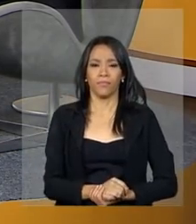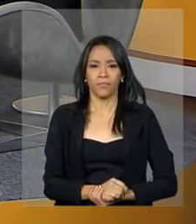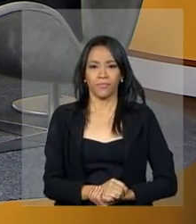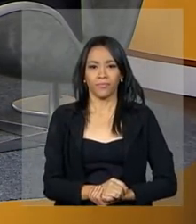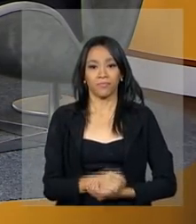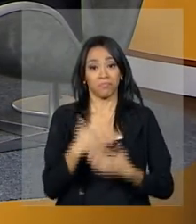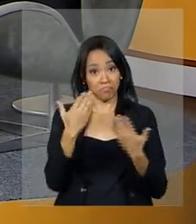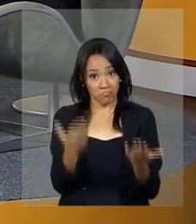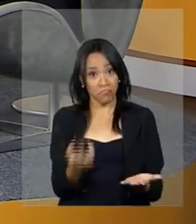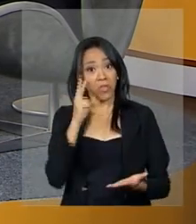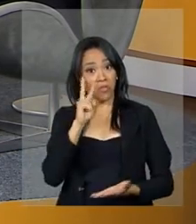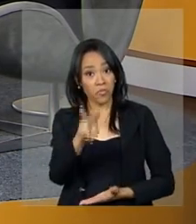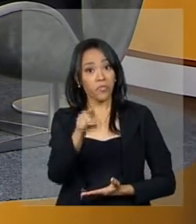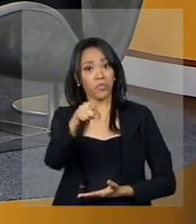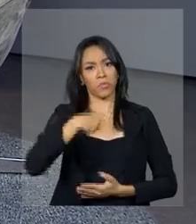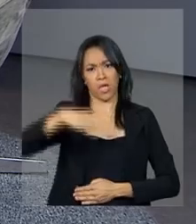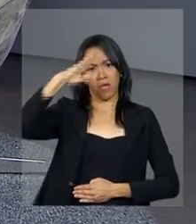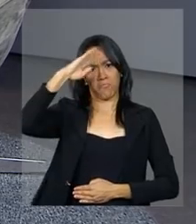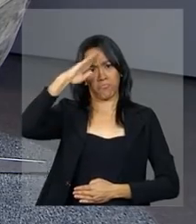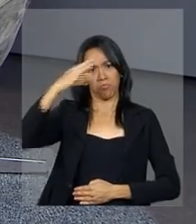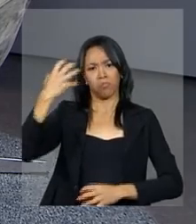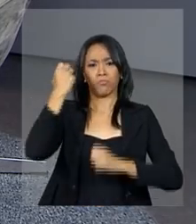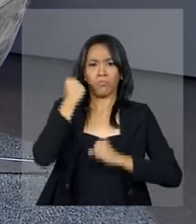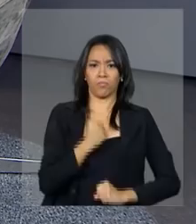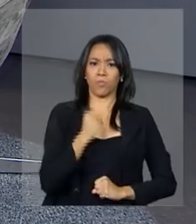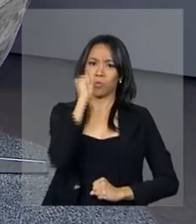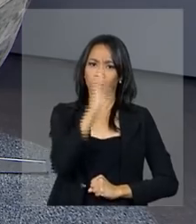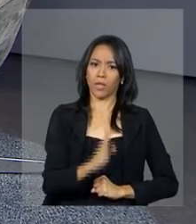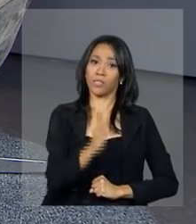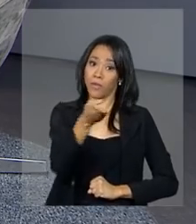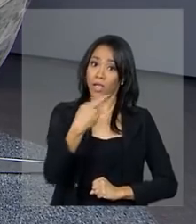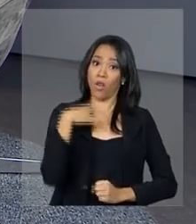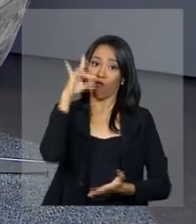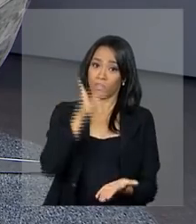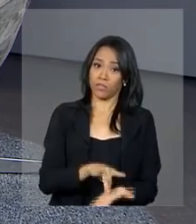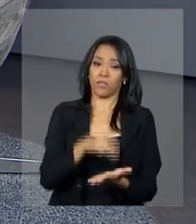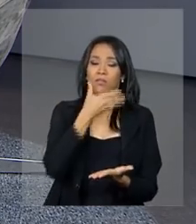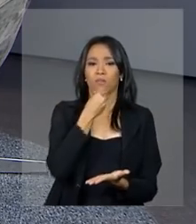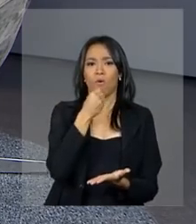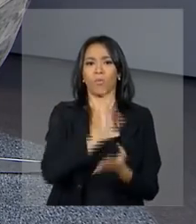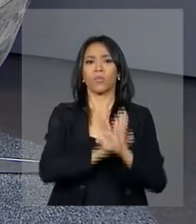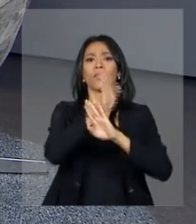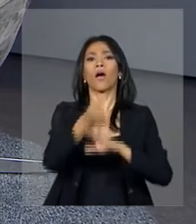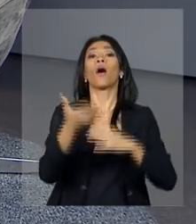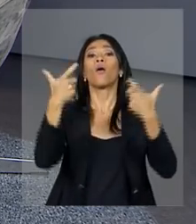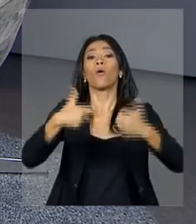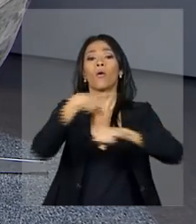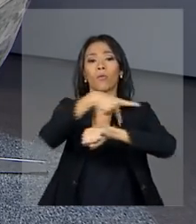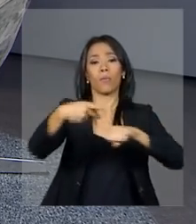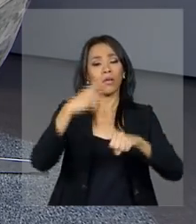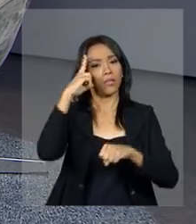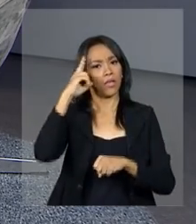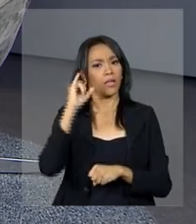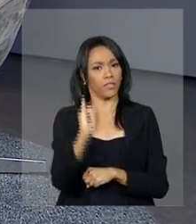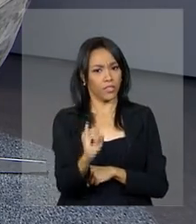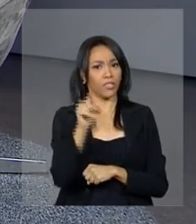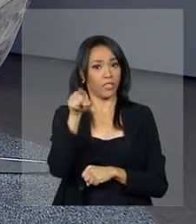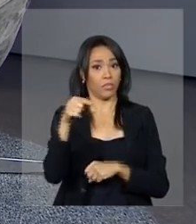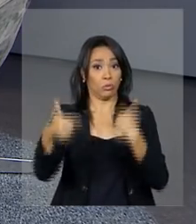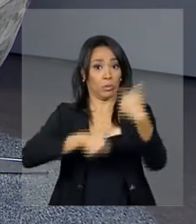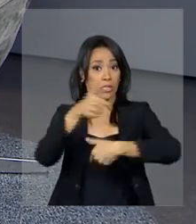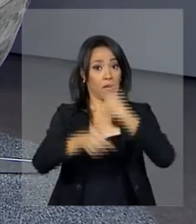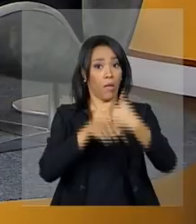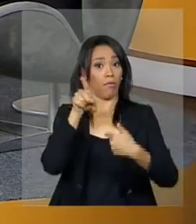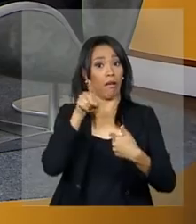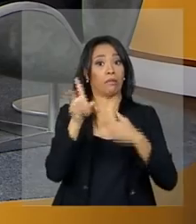Tá aí, vimos a participação do Exército Brasileiro, o oficial que está lá no Haiti, participação do Exército Brasileiro na Força de Paz do Haiti, mas